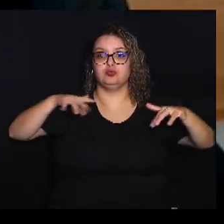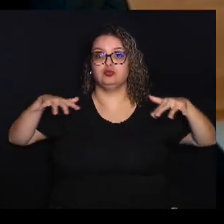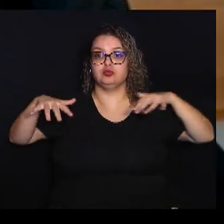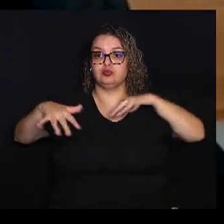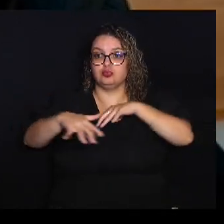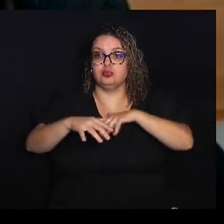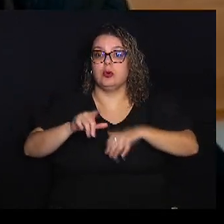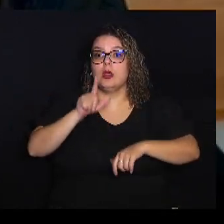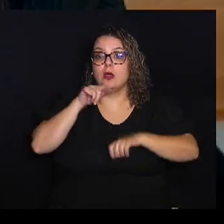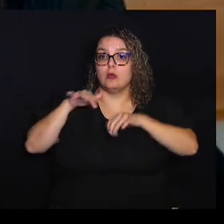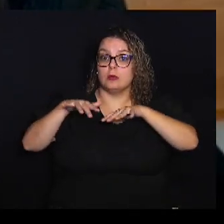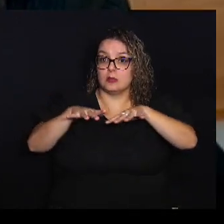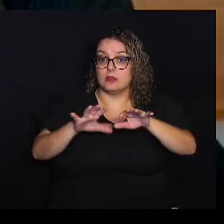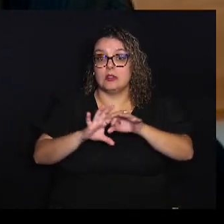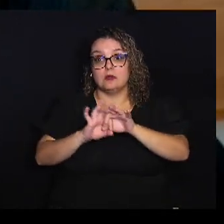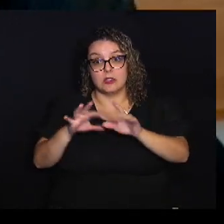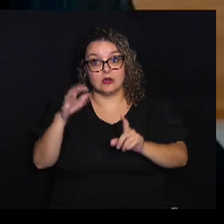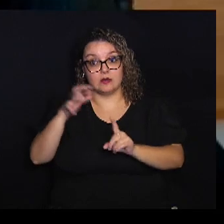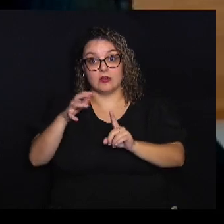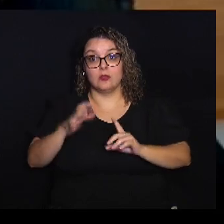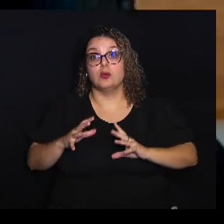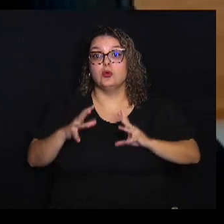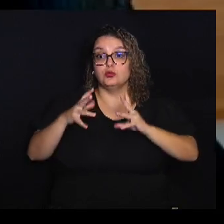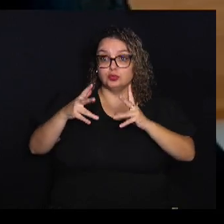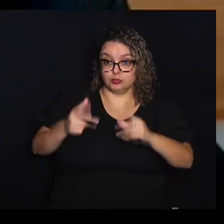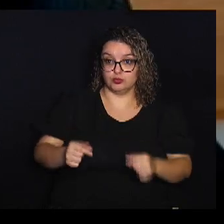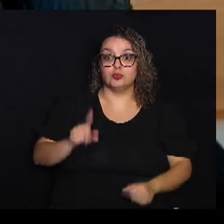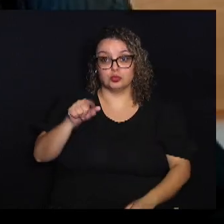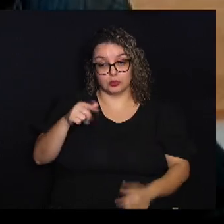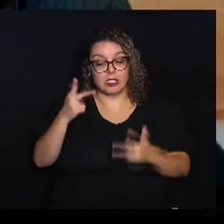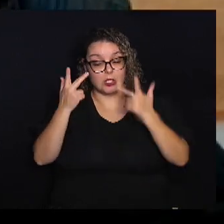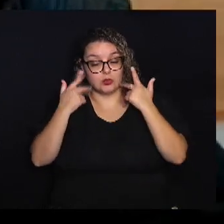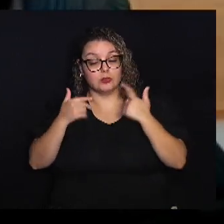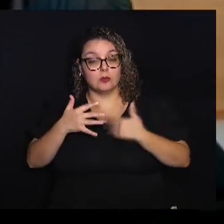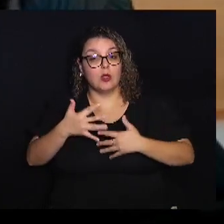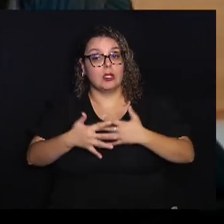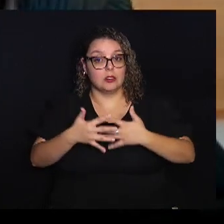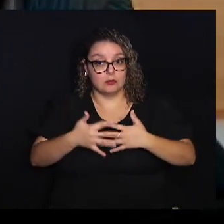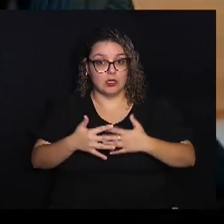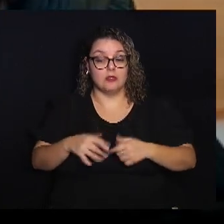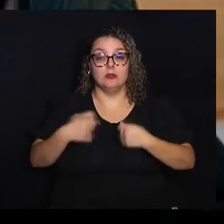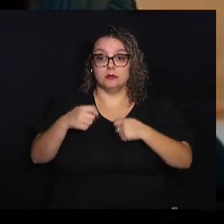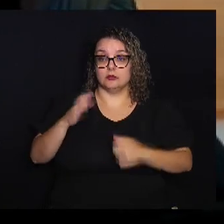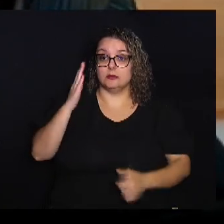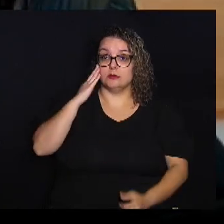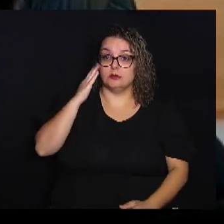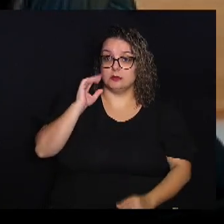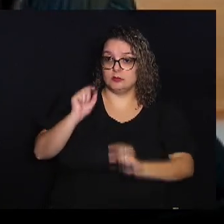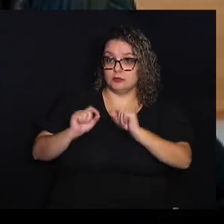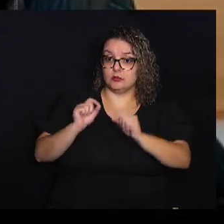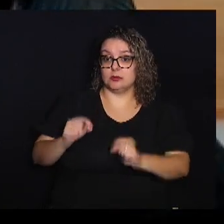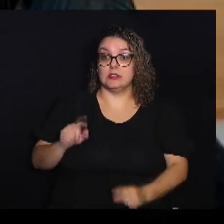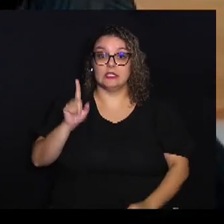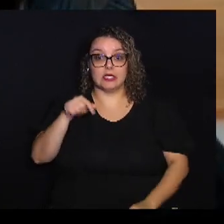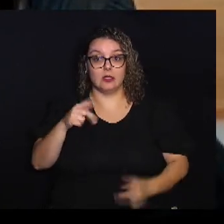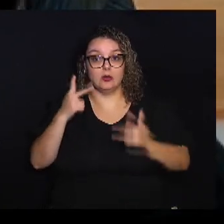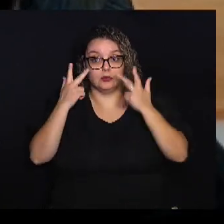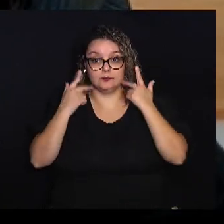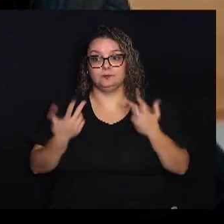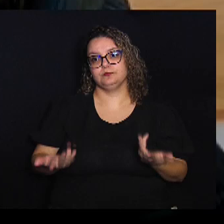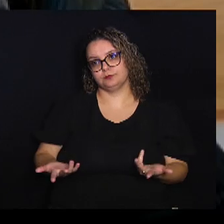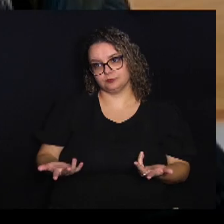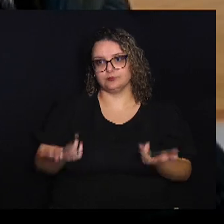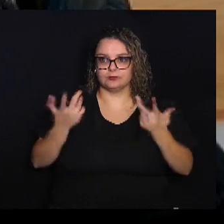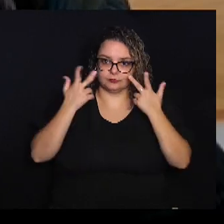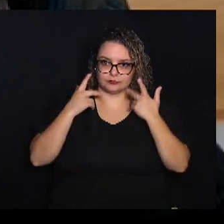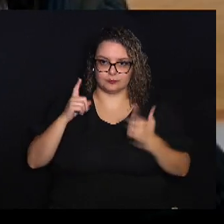a umidade disponível, então afeta o que é normal. Então, a gente precisa entender o que é a situação normal. Normalmente,